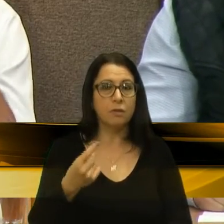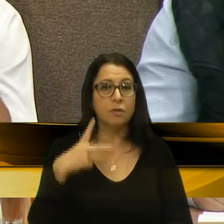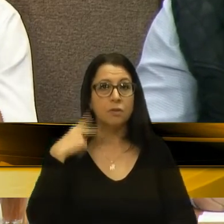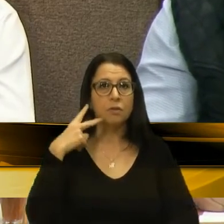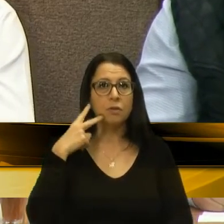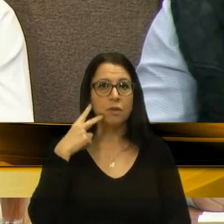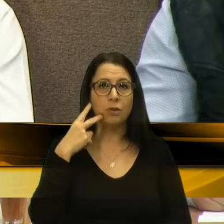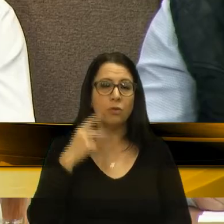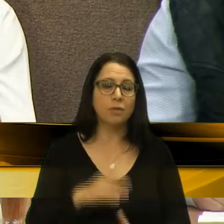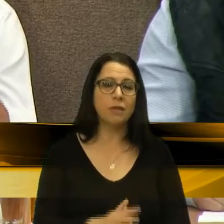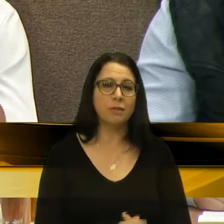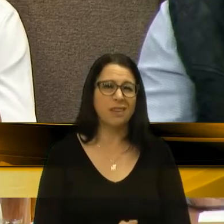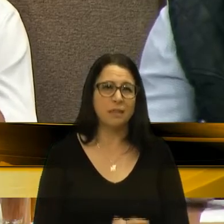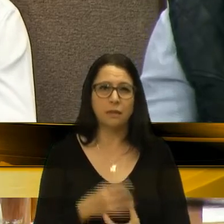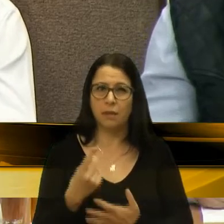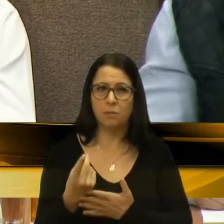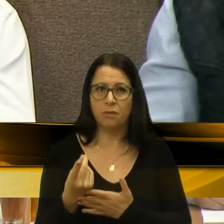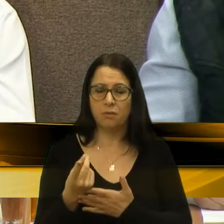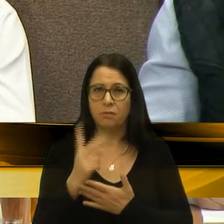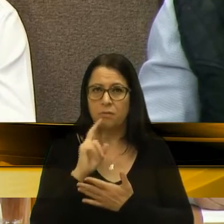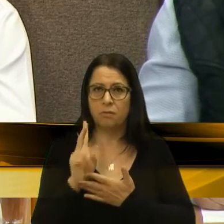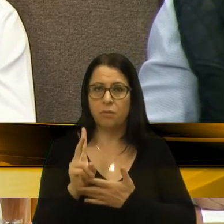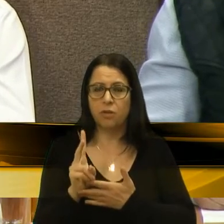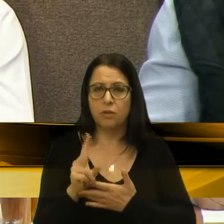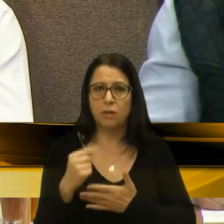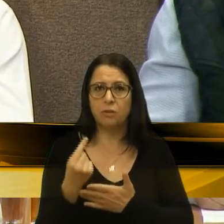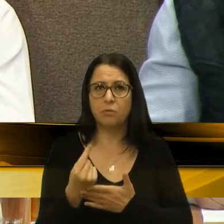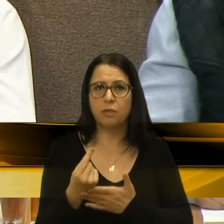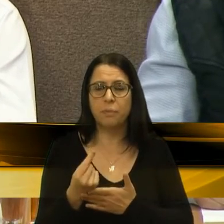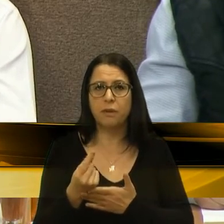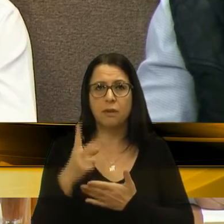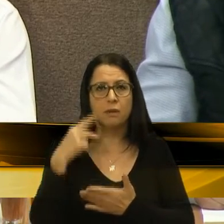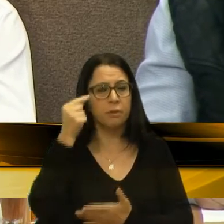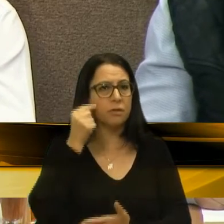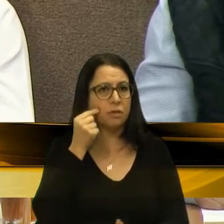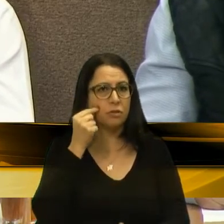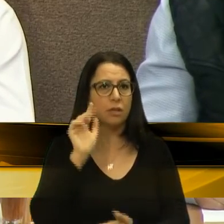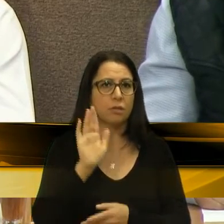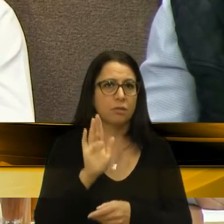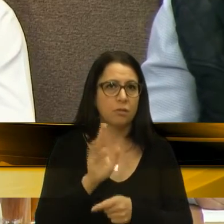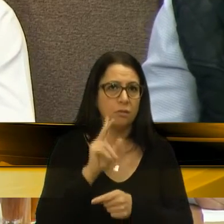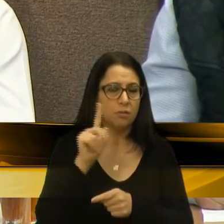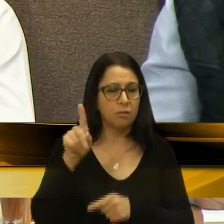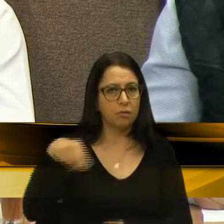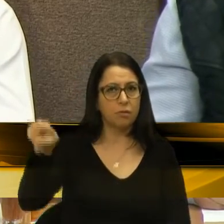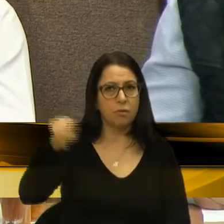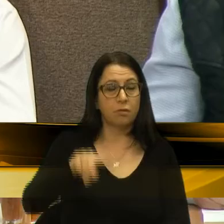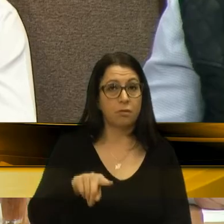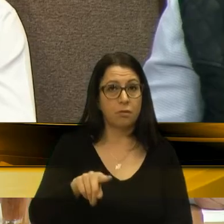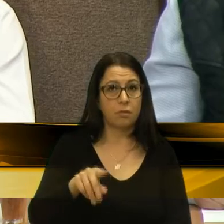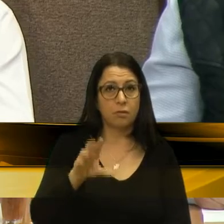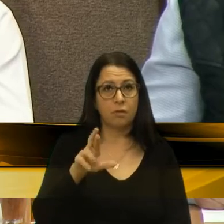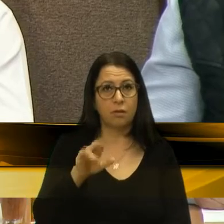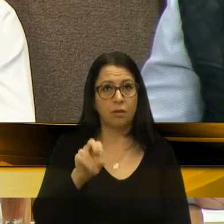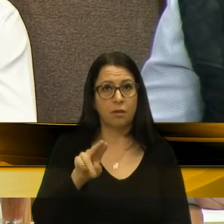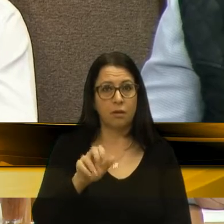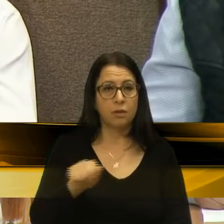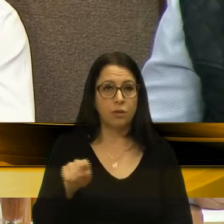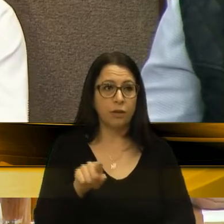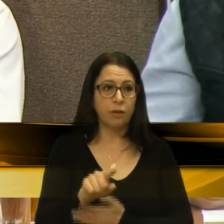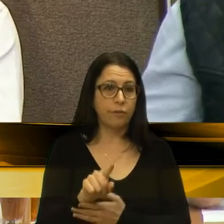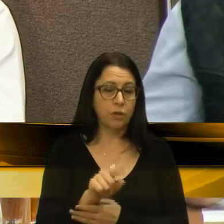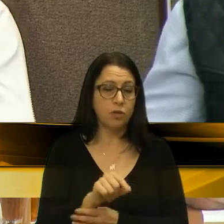puxou desse assunto ainda perguntei pra ele vereador bandeira aquela antena que foi instalado lá na curva resolveu o problema das